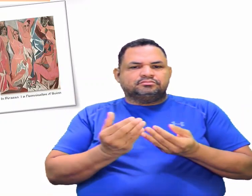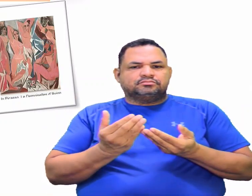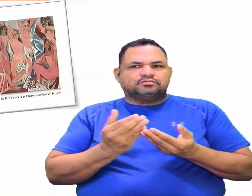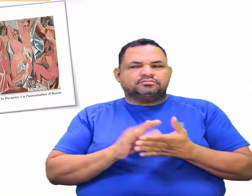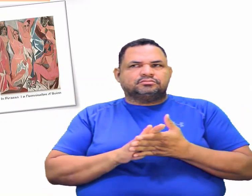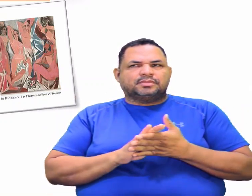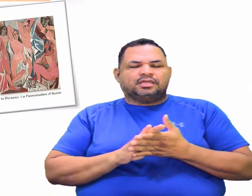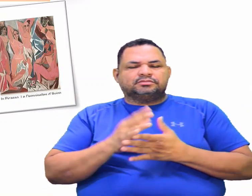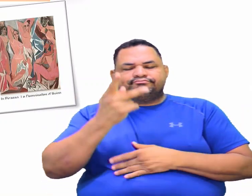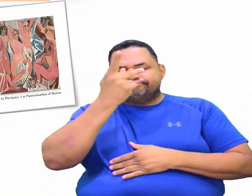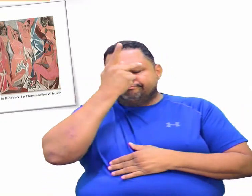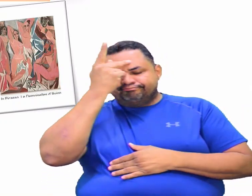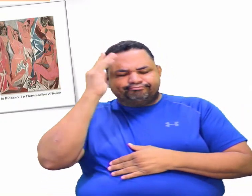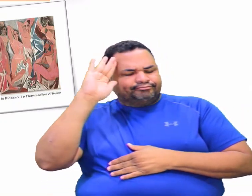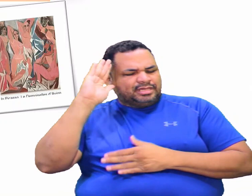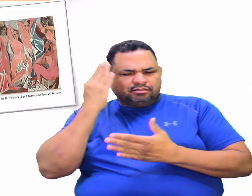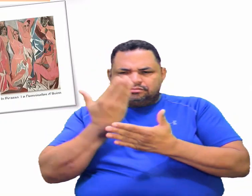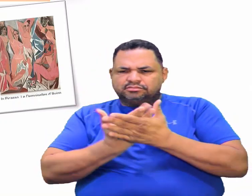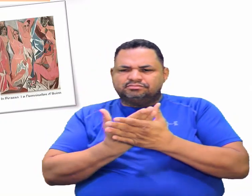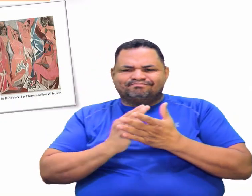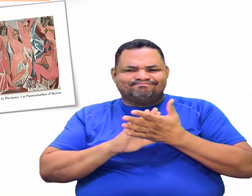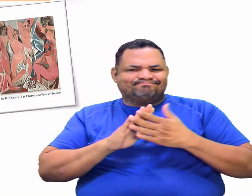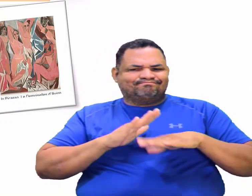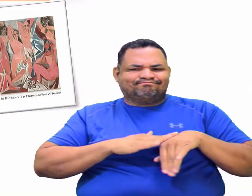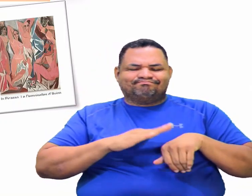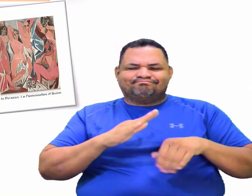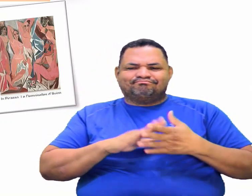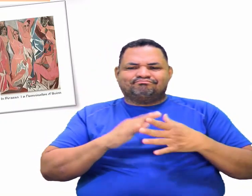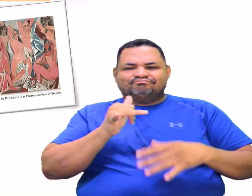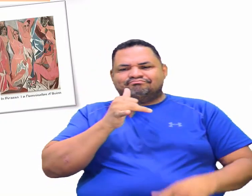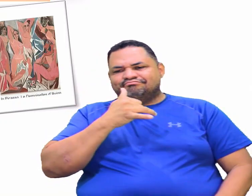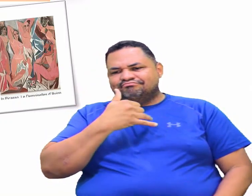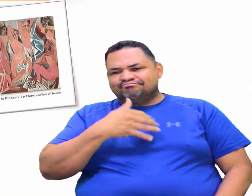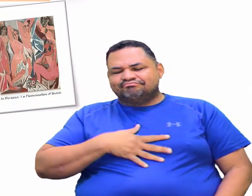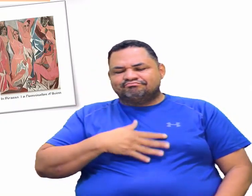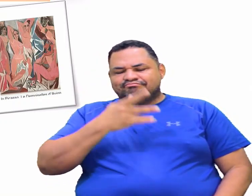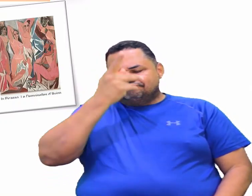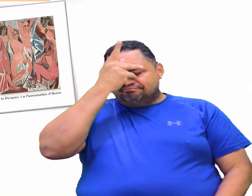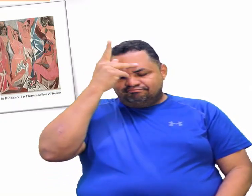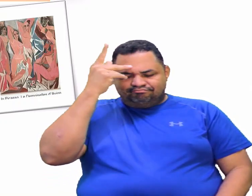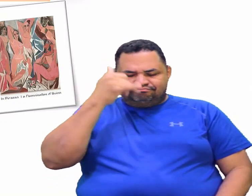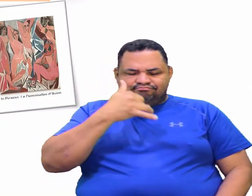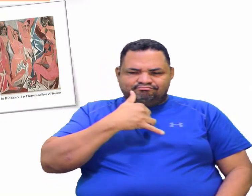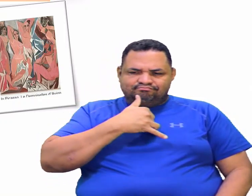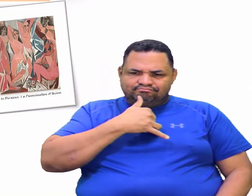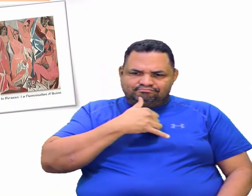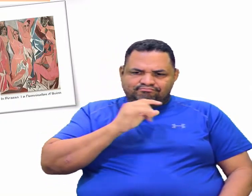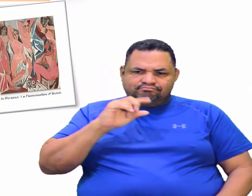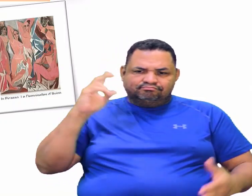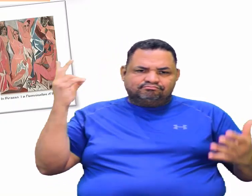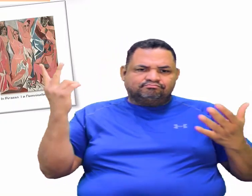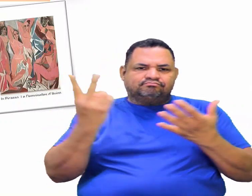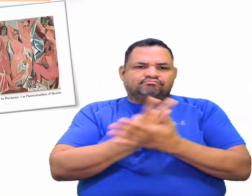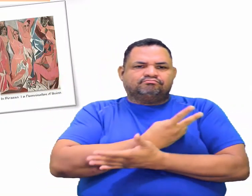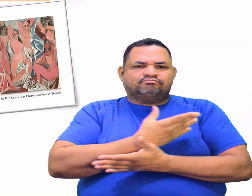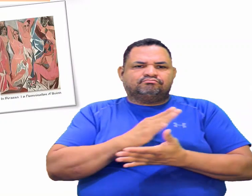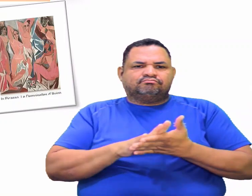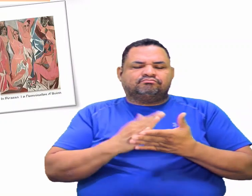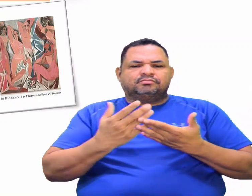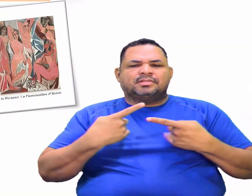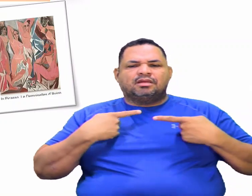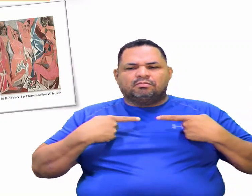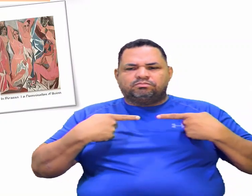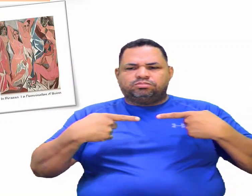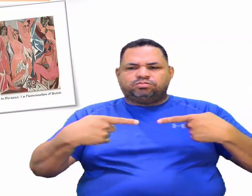descrente as pessoas estavam eh tristes estavam eh estarrecidos com os acontecimentos da da